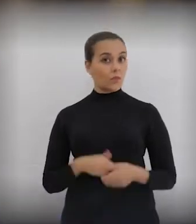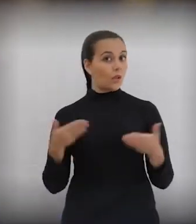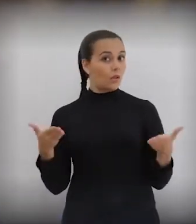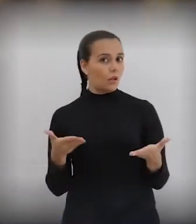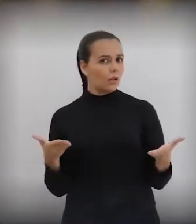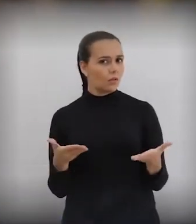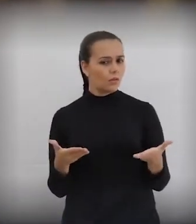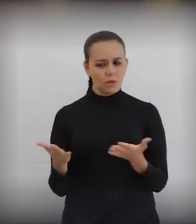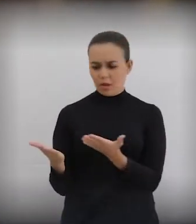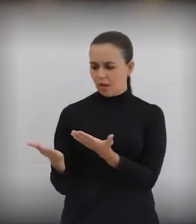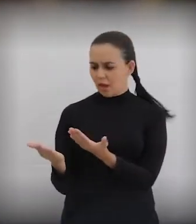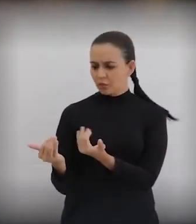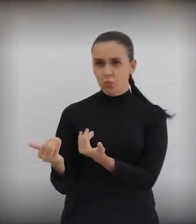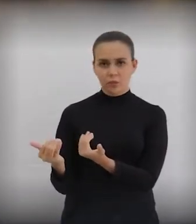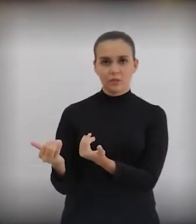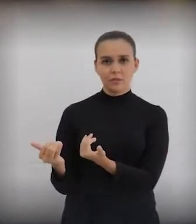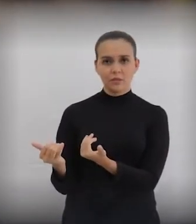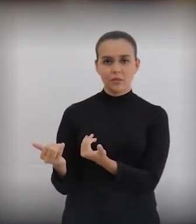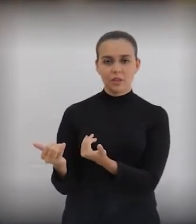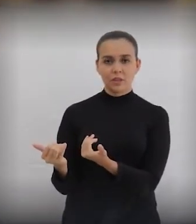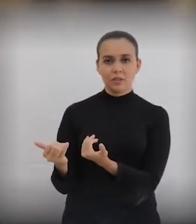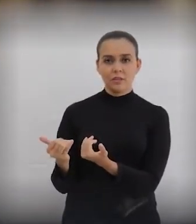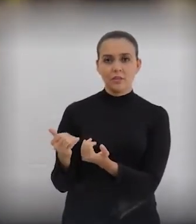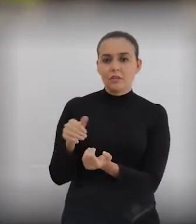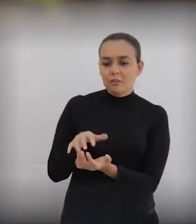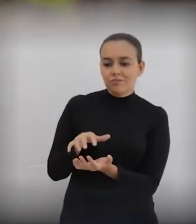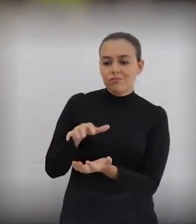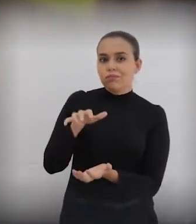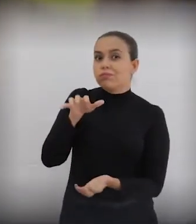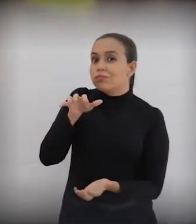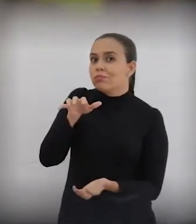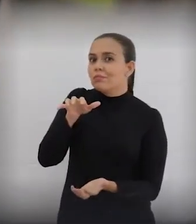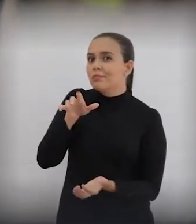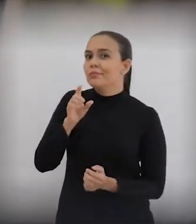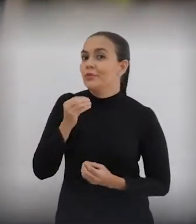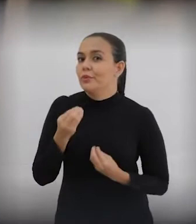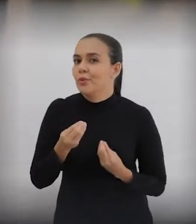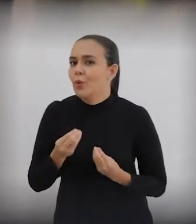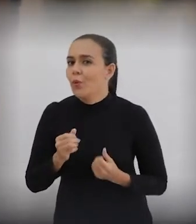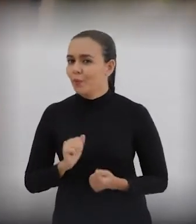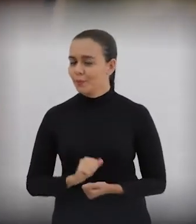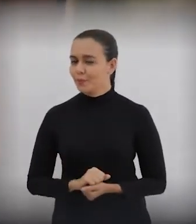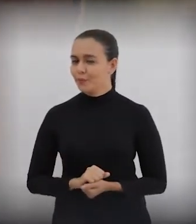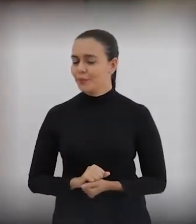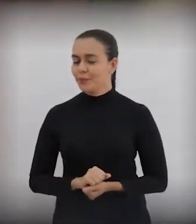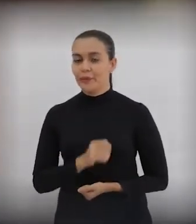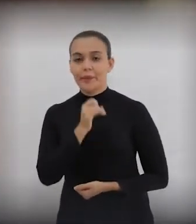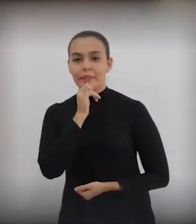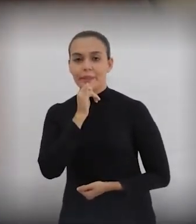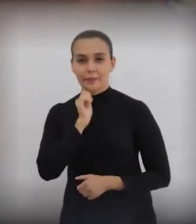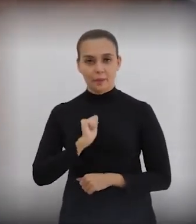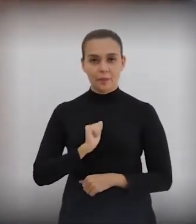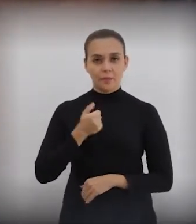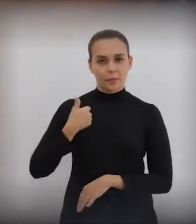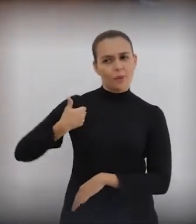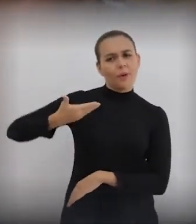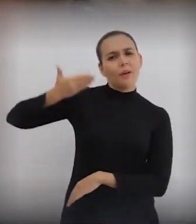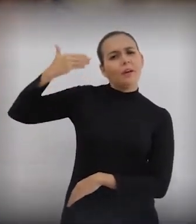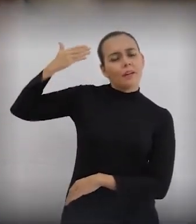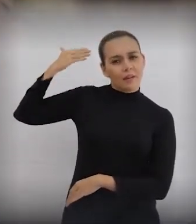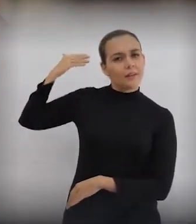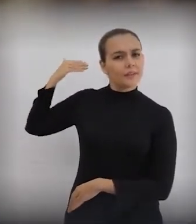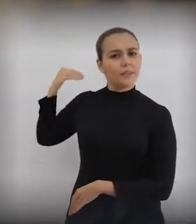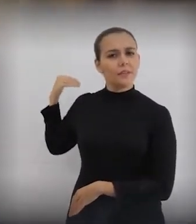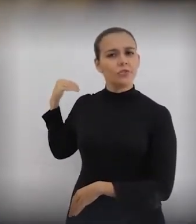da adolescência estendida talvez tenha a ver também com a diminuição de alguns ritos de passagem. Antes você tinha